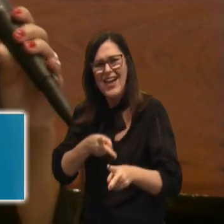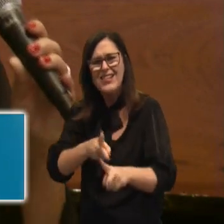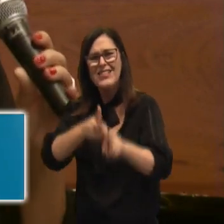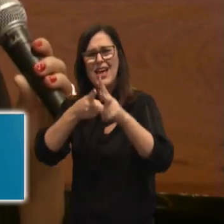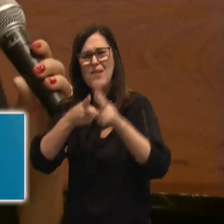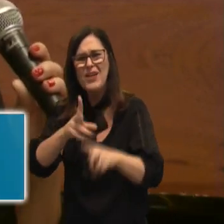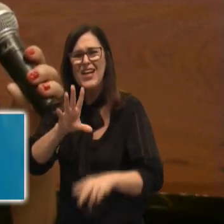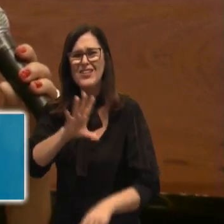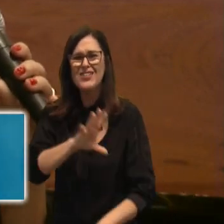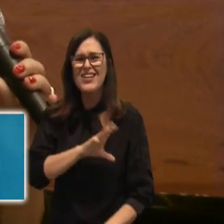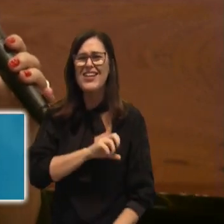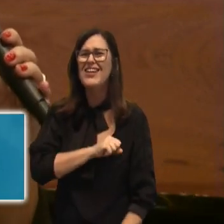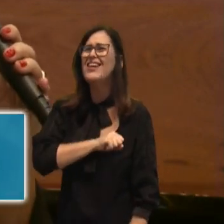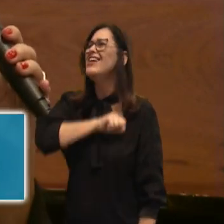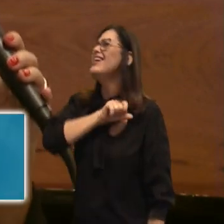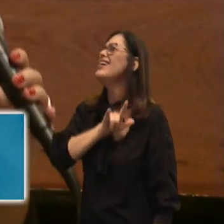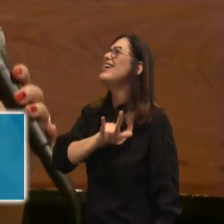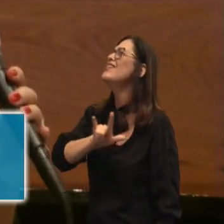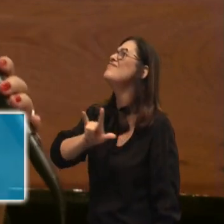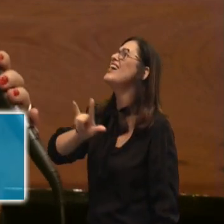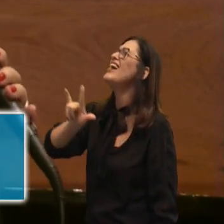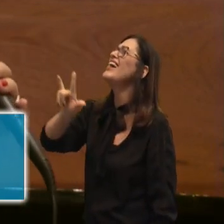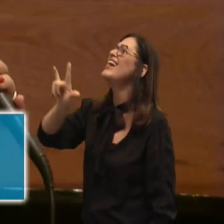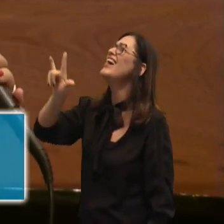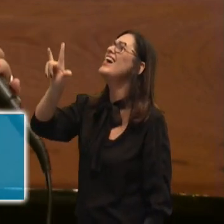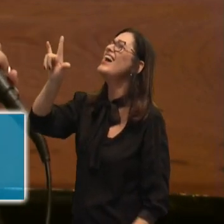estarei, sempre te